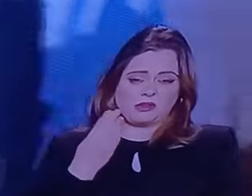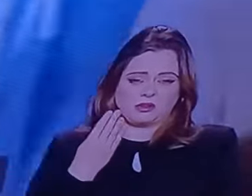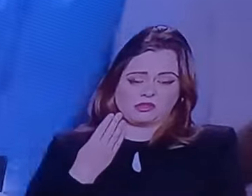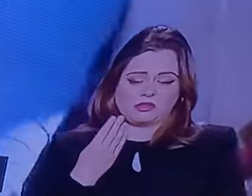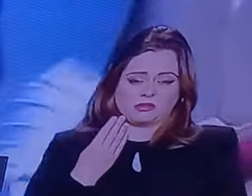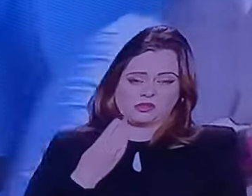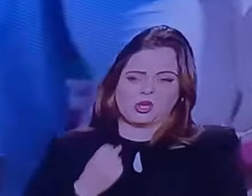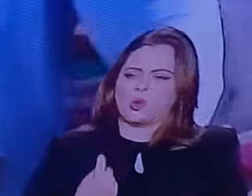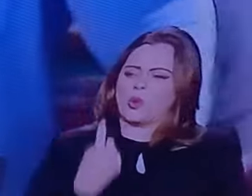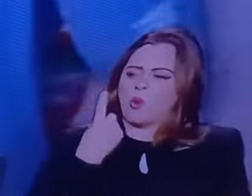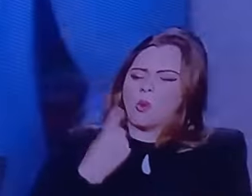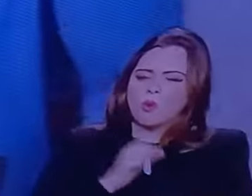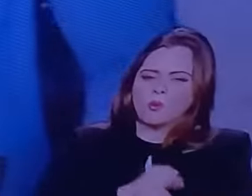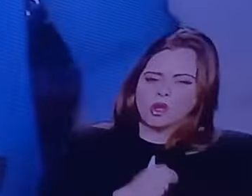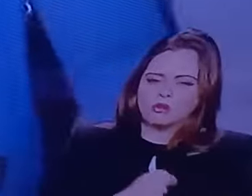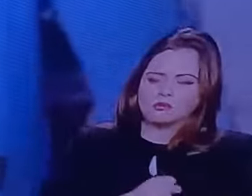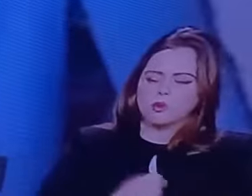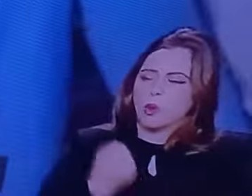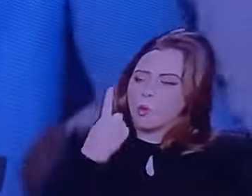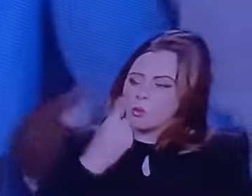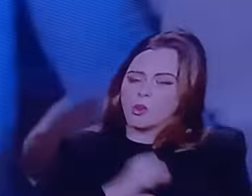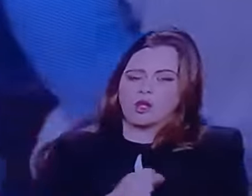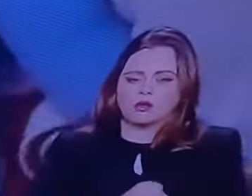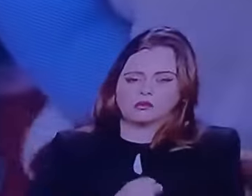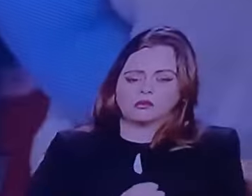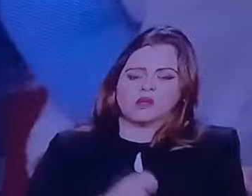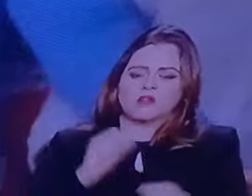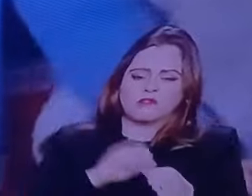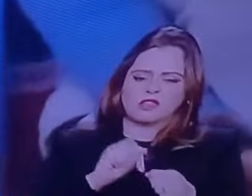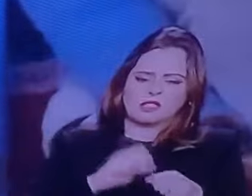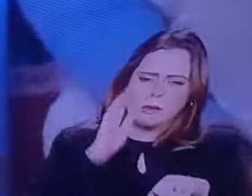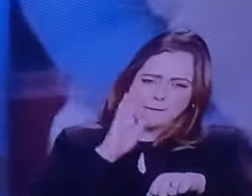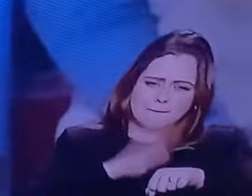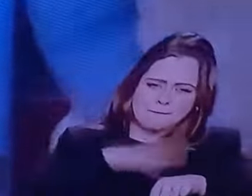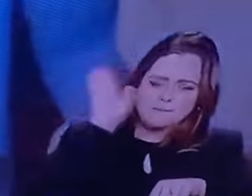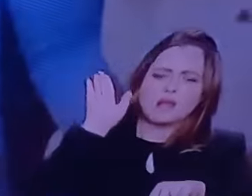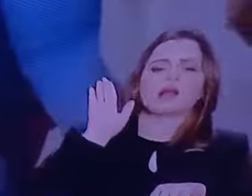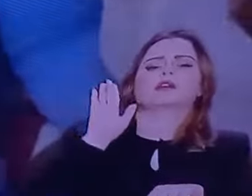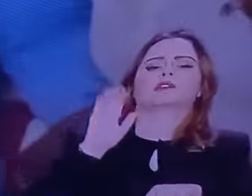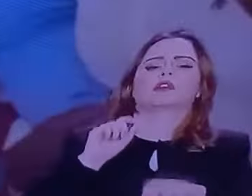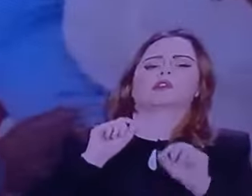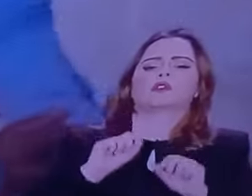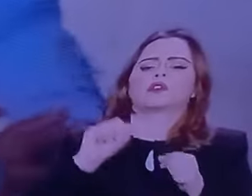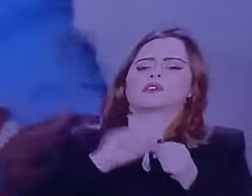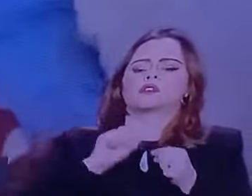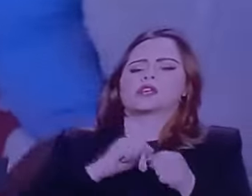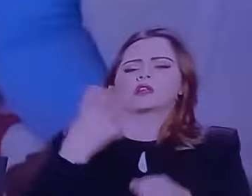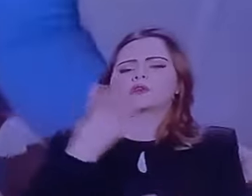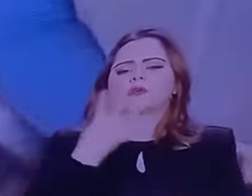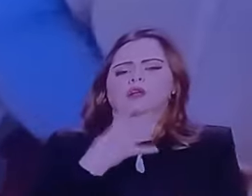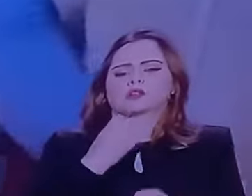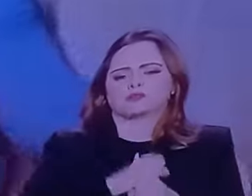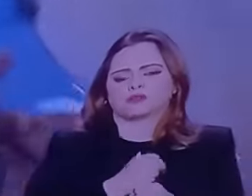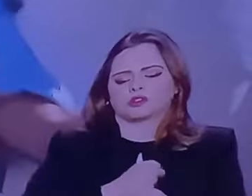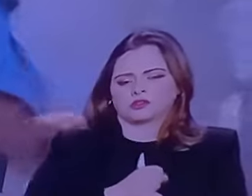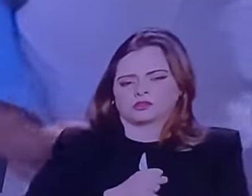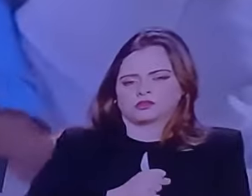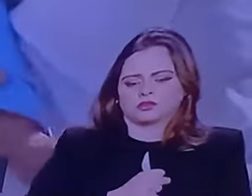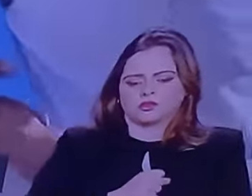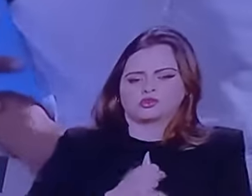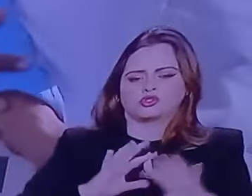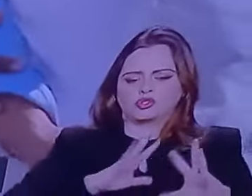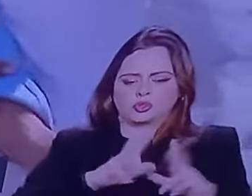seja, num ano, nós vamos fazer mais do que eles fizeram em 4 anos do ponto de vista de